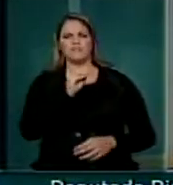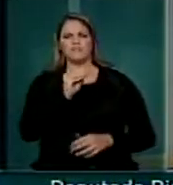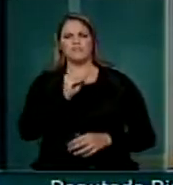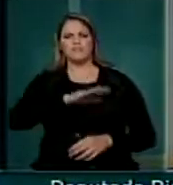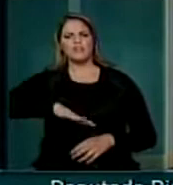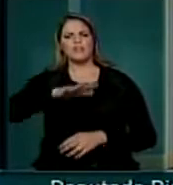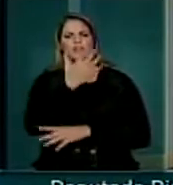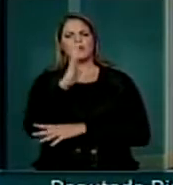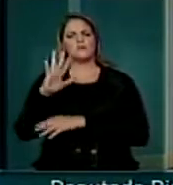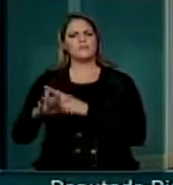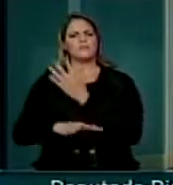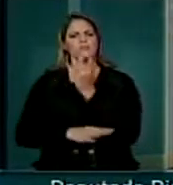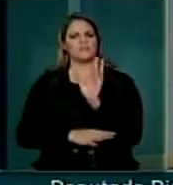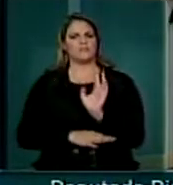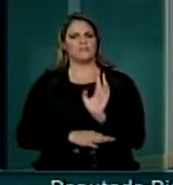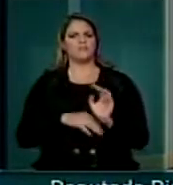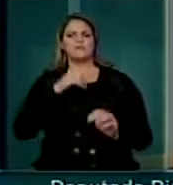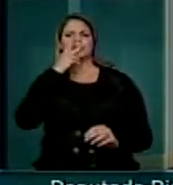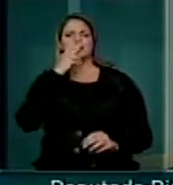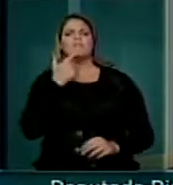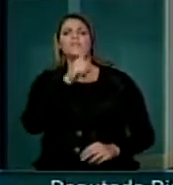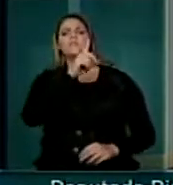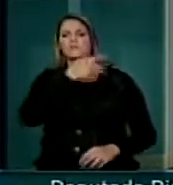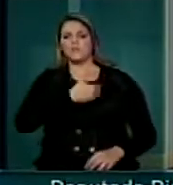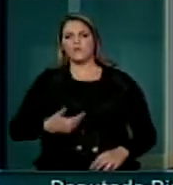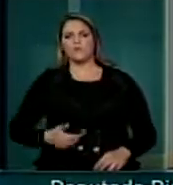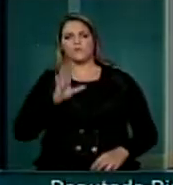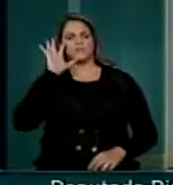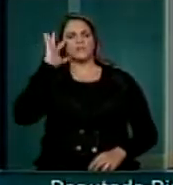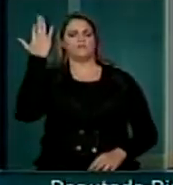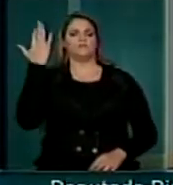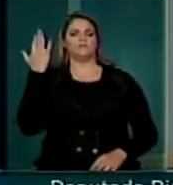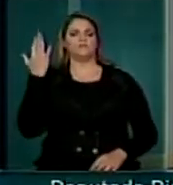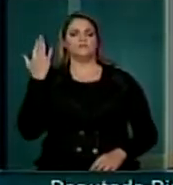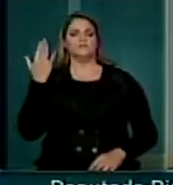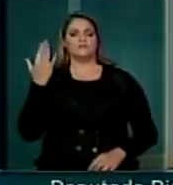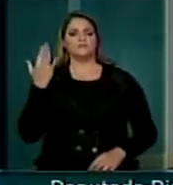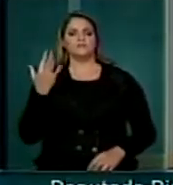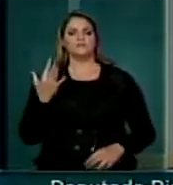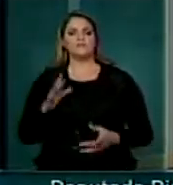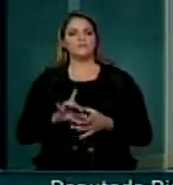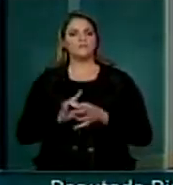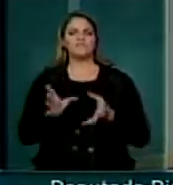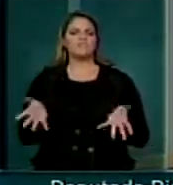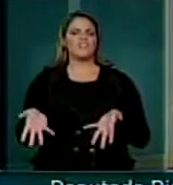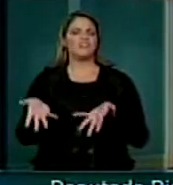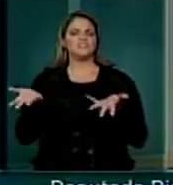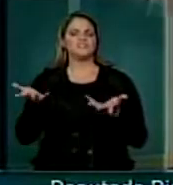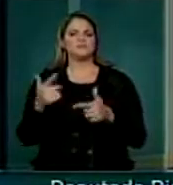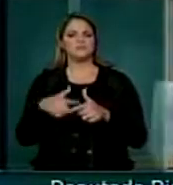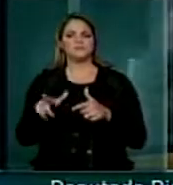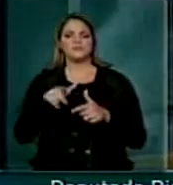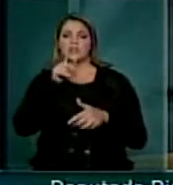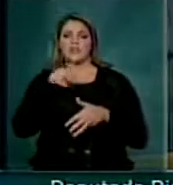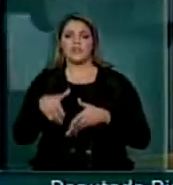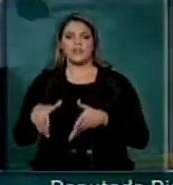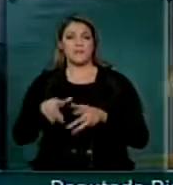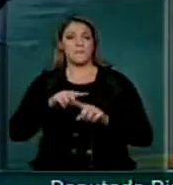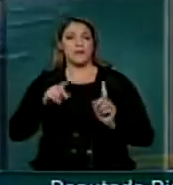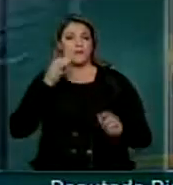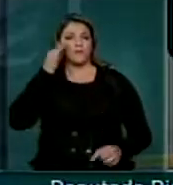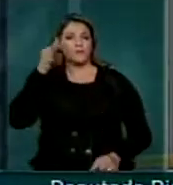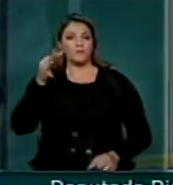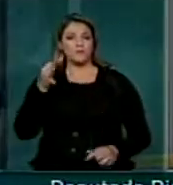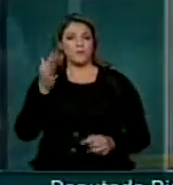a terceira pessoa a questão das nossas florestas, relegam ao relento a nossa água, mas o dia que a água faltar,